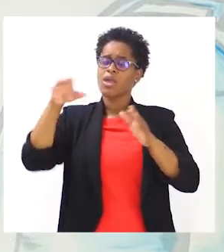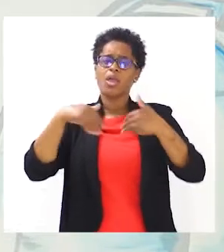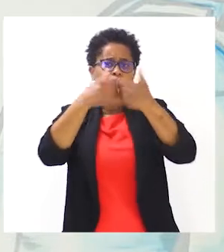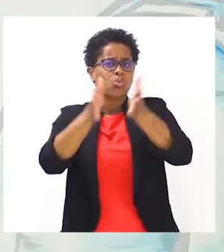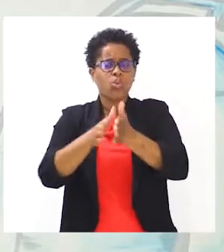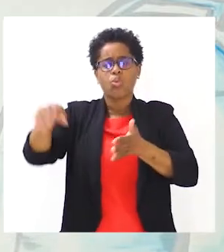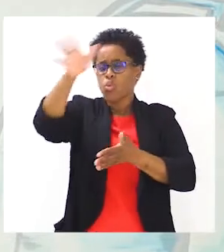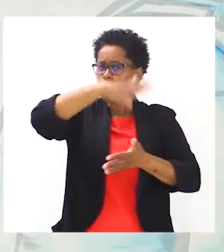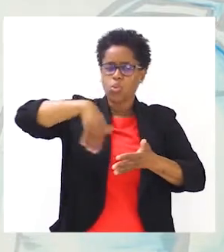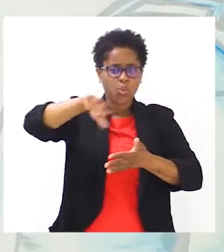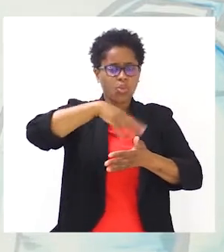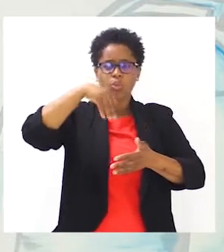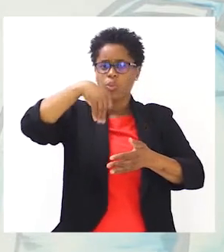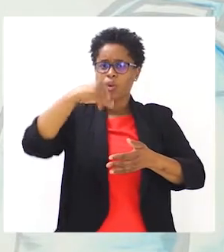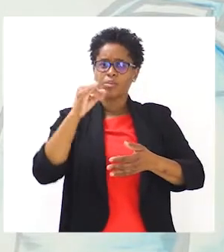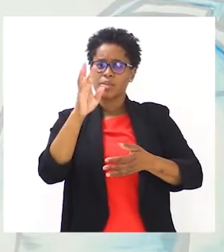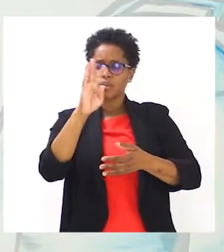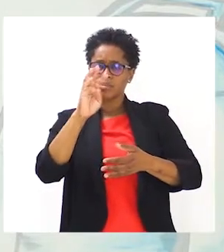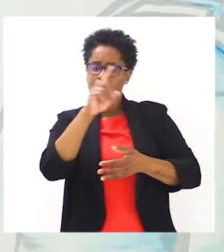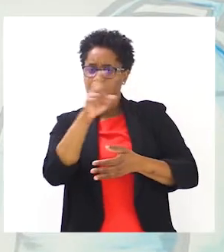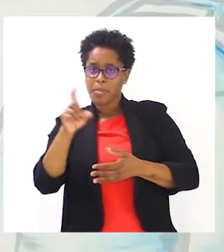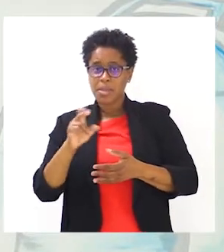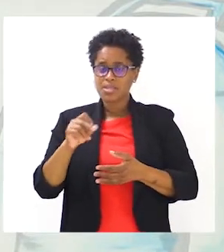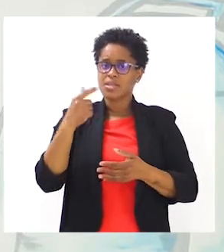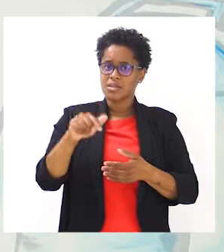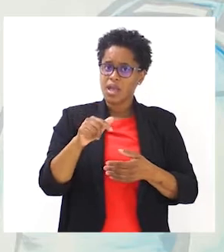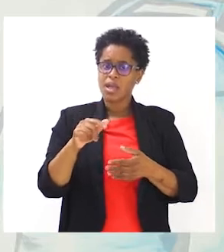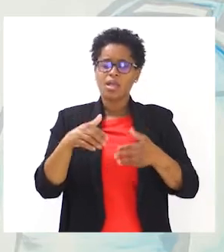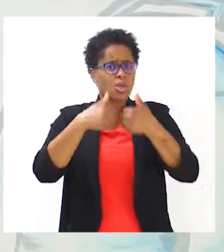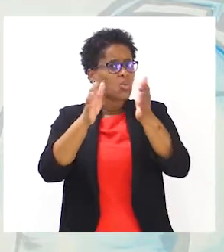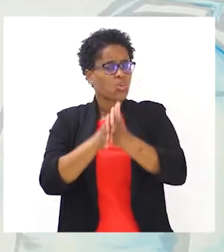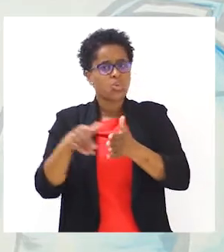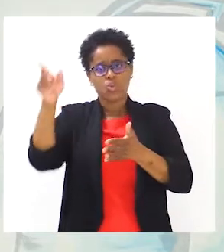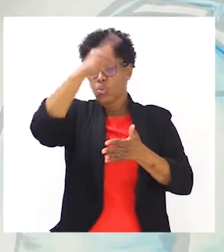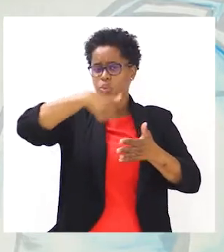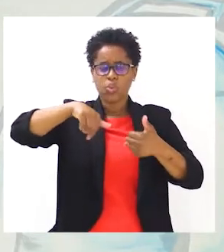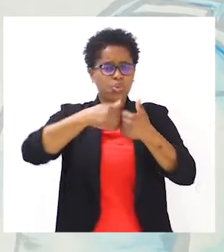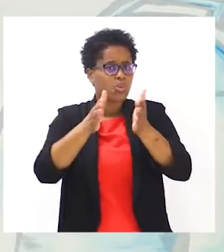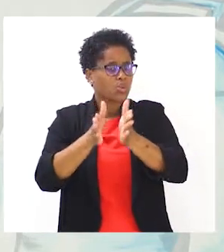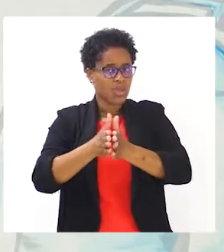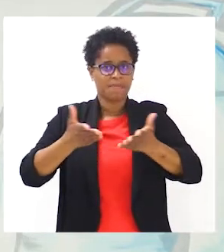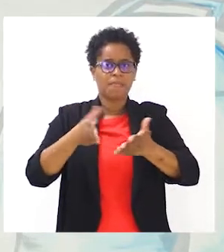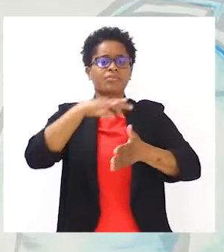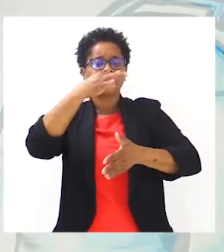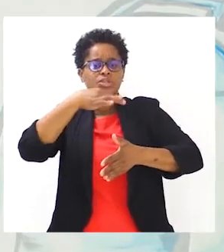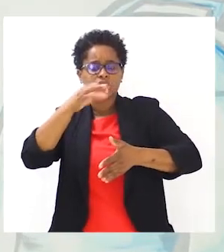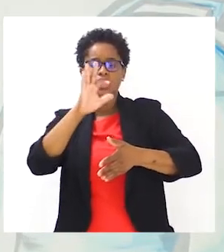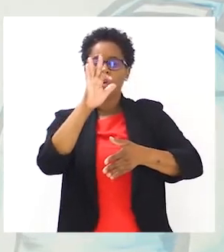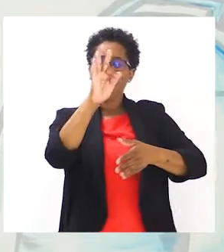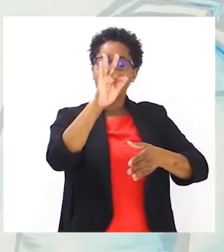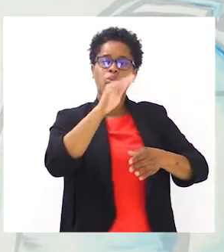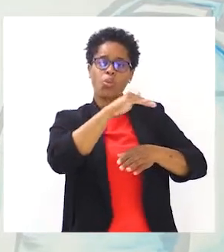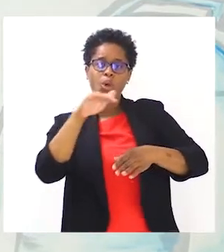inteira, as partes que temos, não é? É o inteiro. Por isso é que se diz que 4